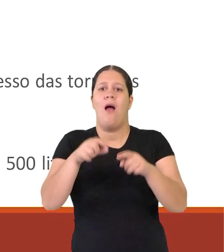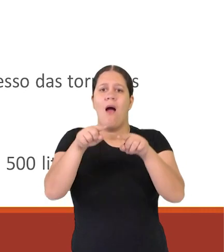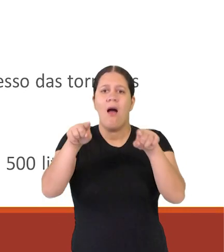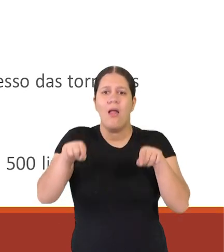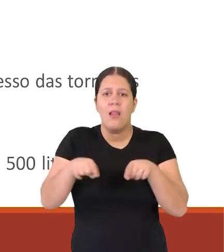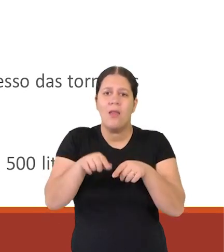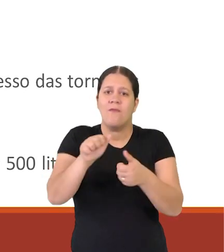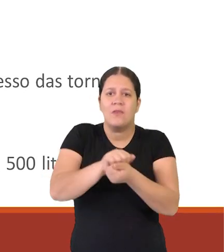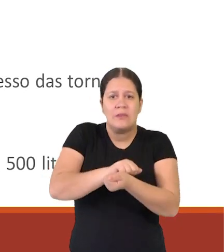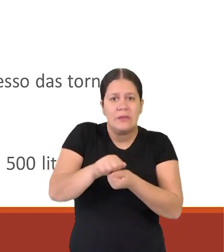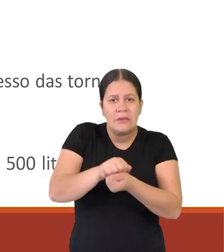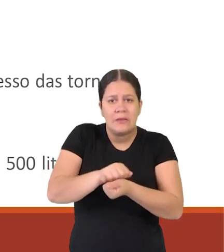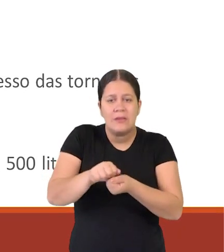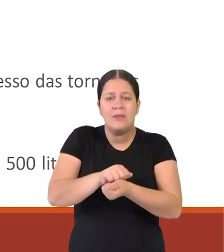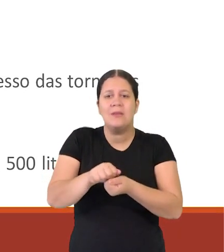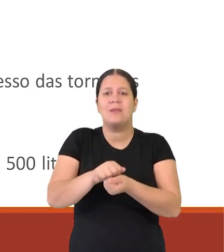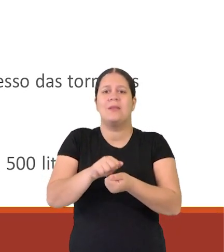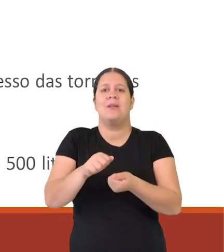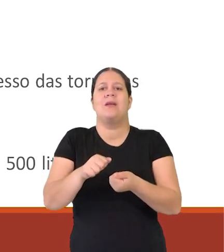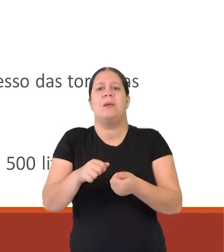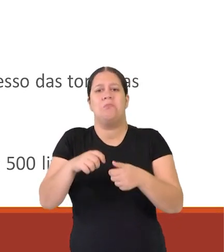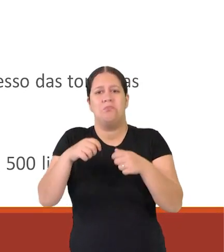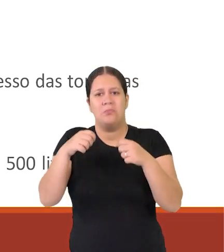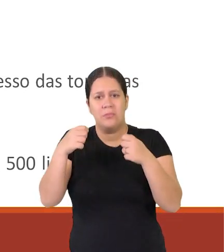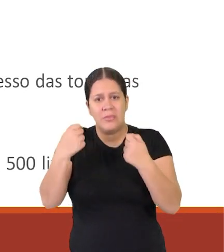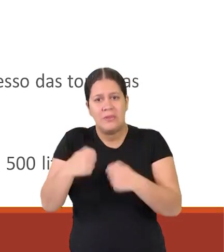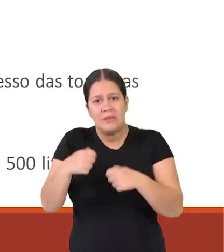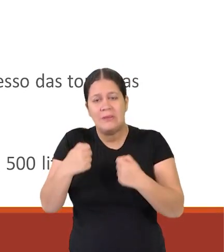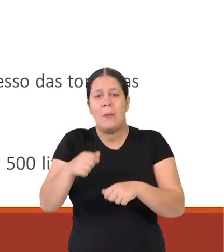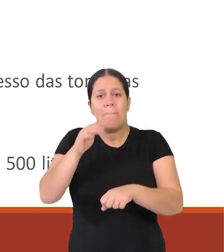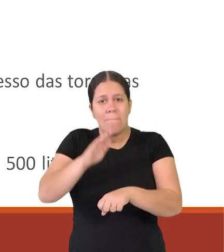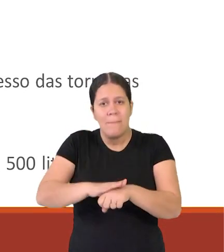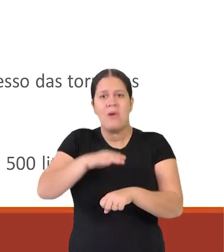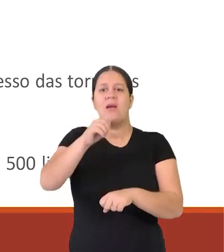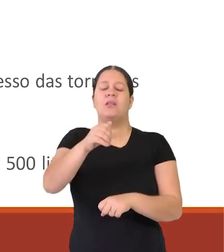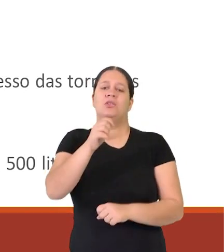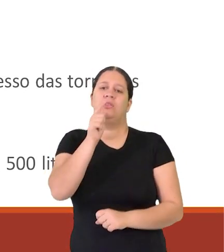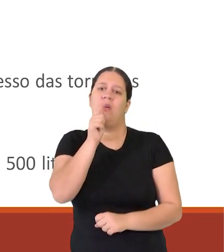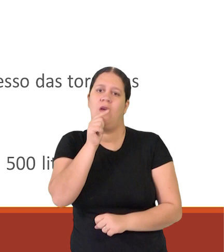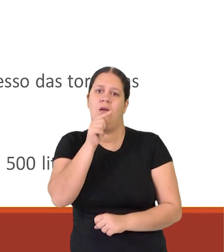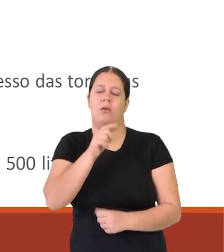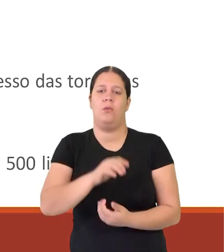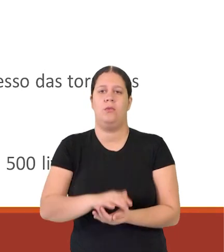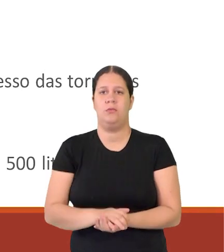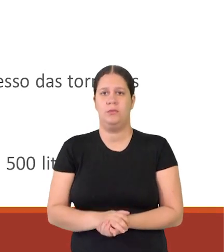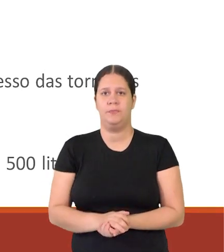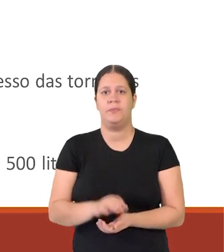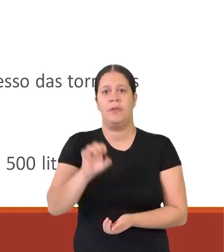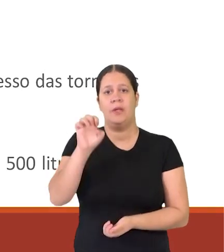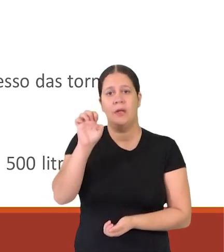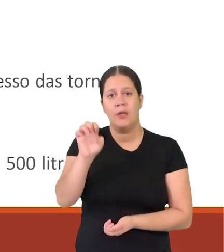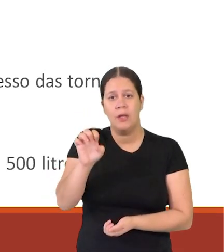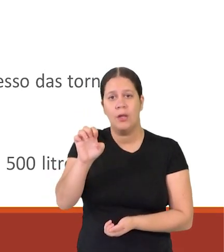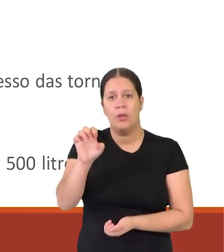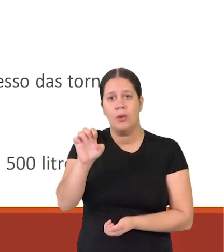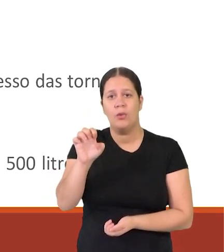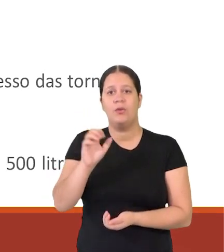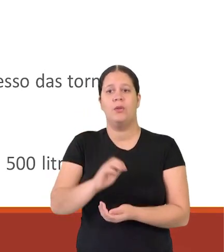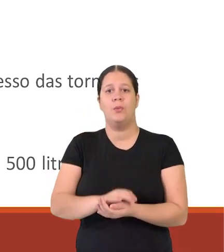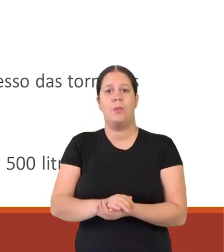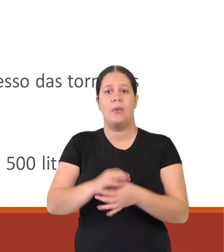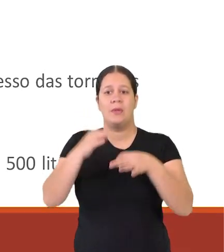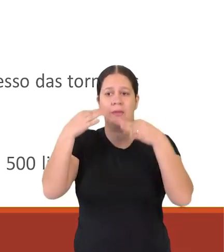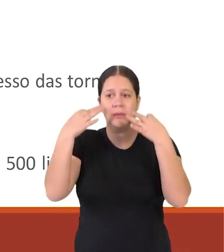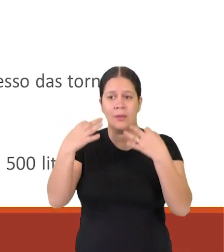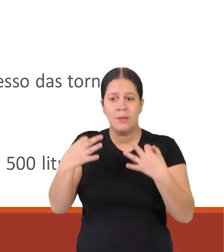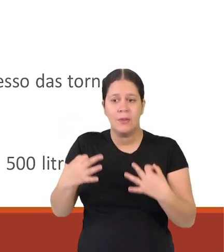mais, então ele precisa de uma caixa extra para que ele possa ter um volume de água maior, beleza? Letra E. O